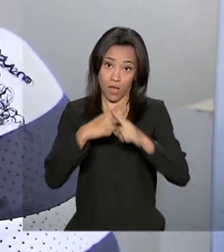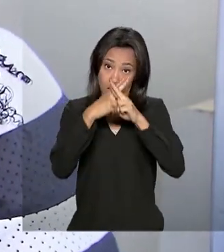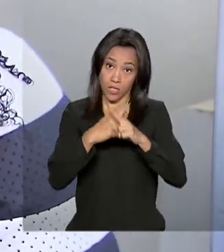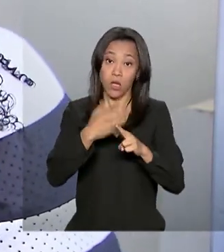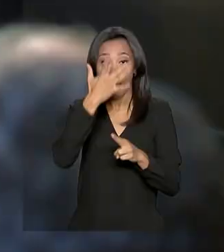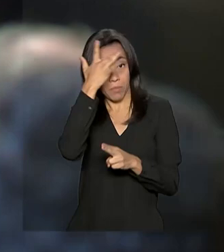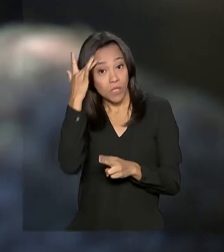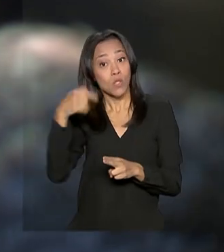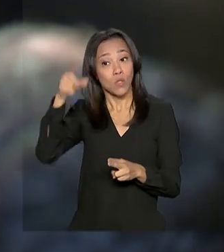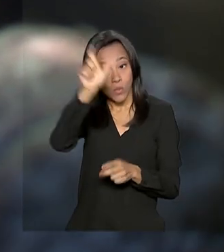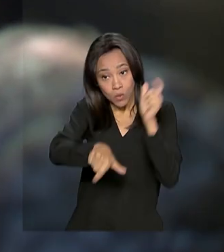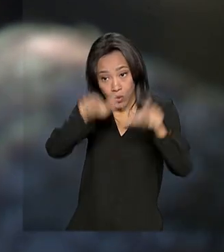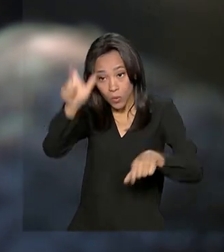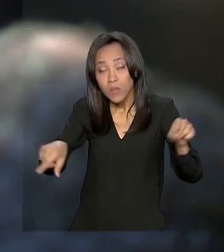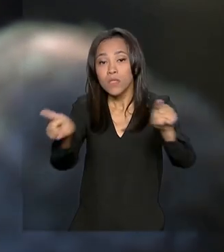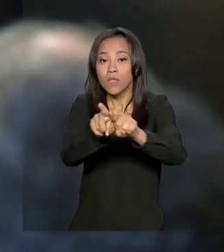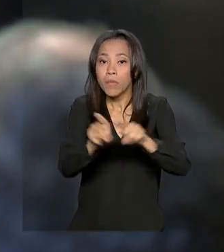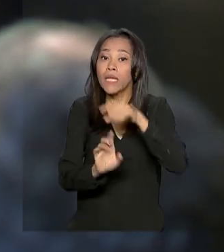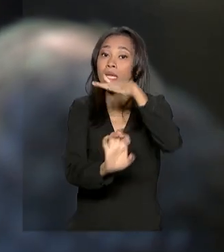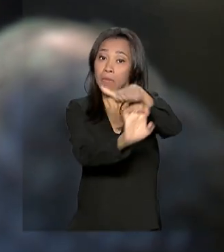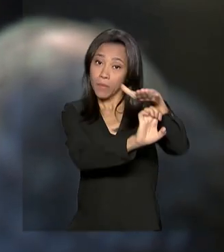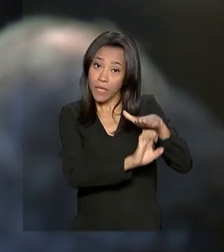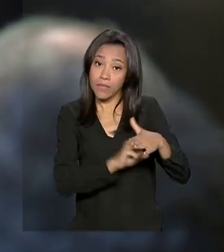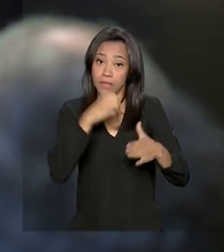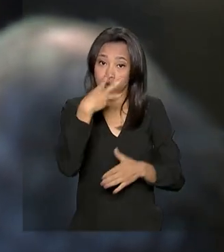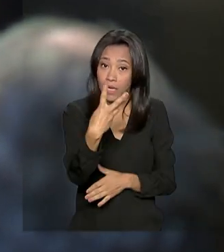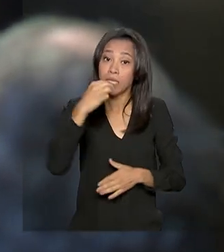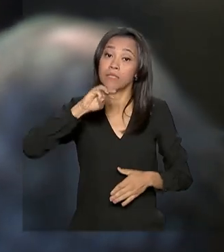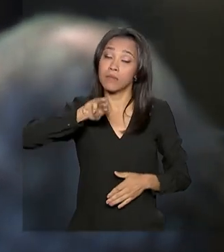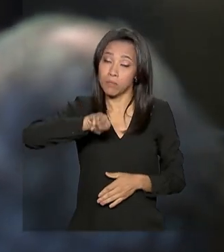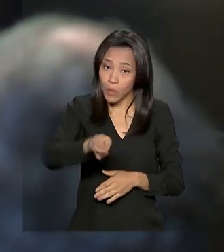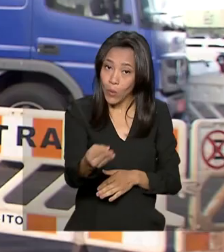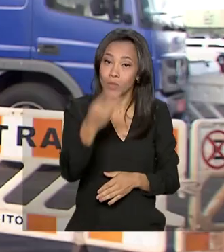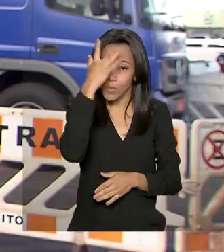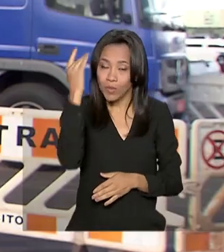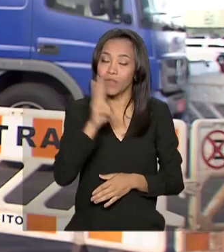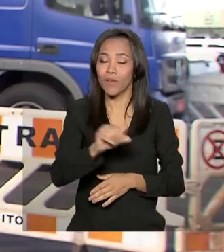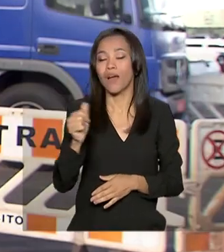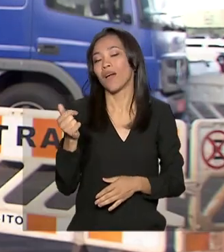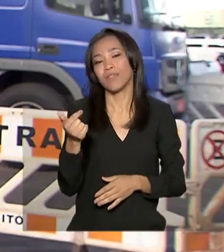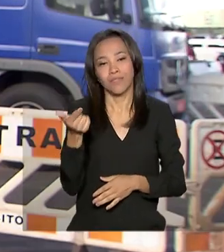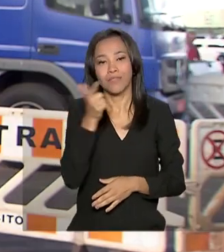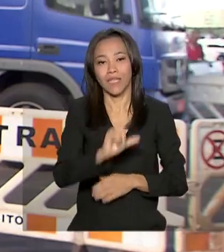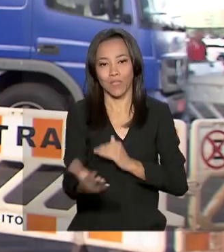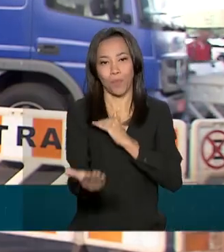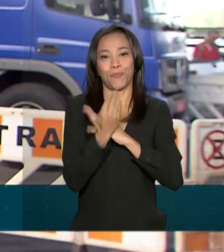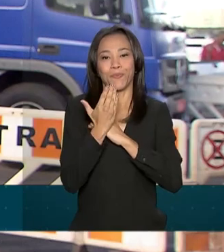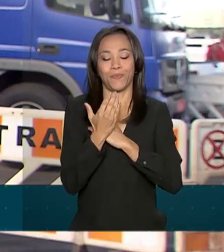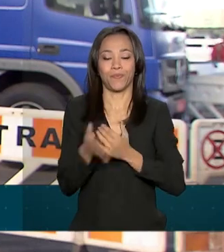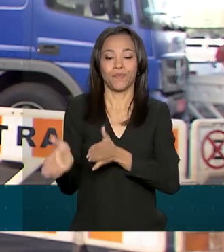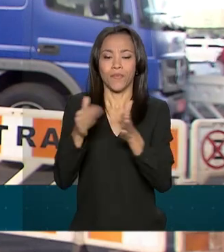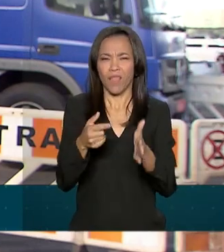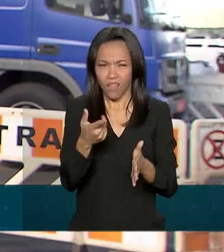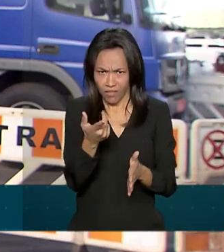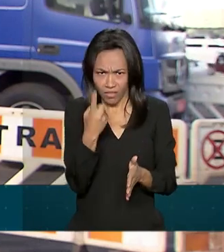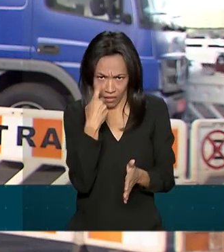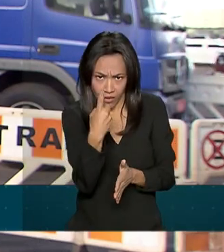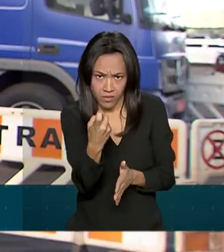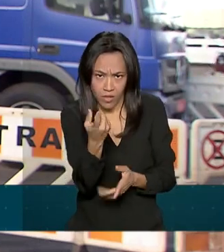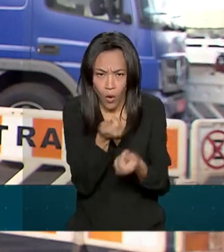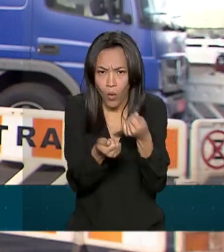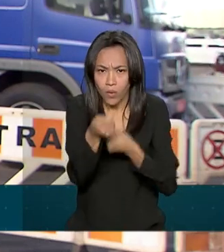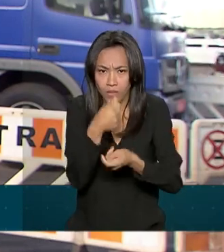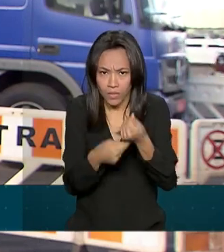empresas 3 milhões de pessoas devem ser beneficiadas para quem tem interesse em renegociar as dívidas a